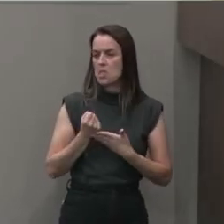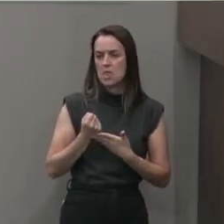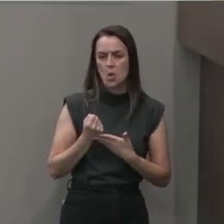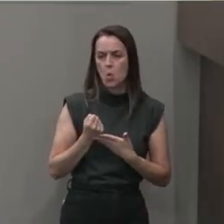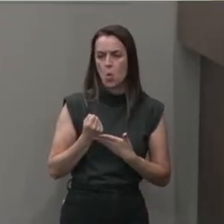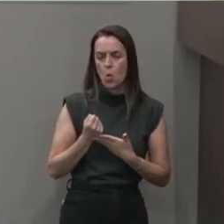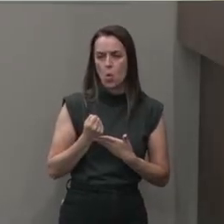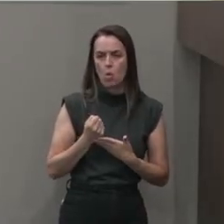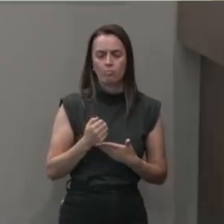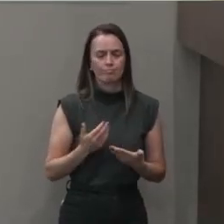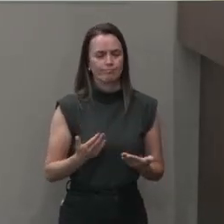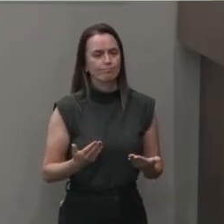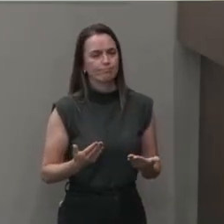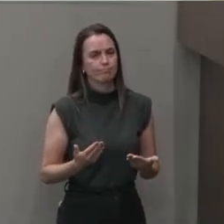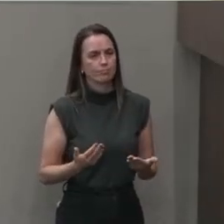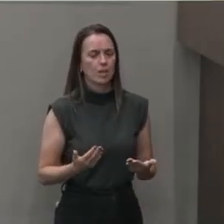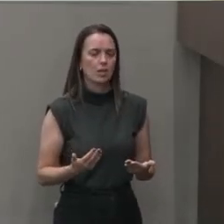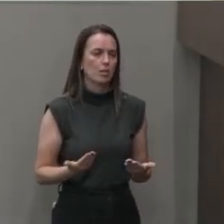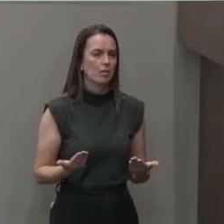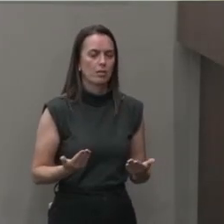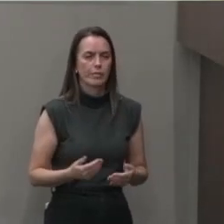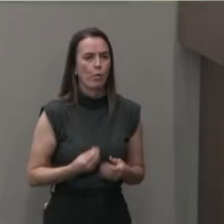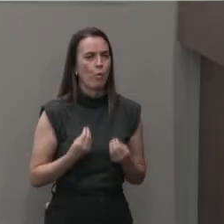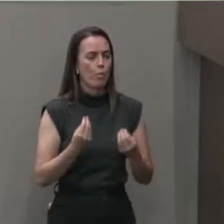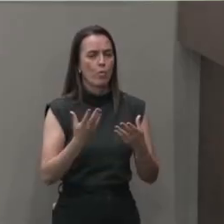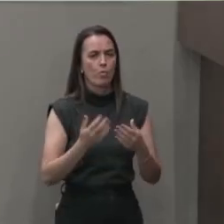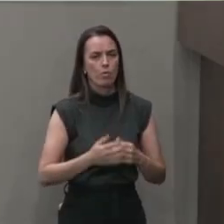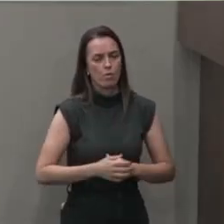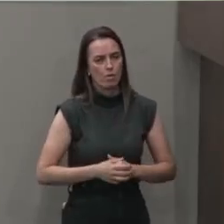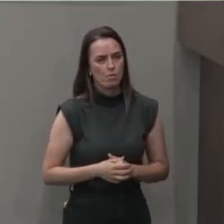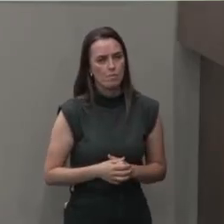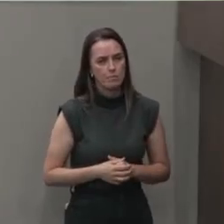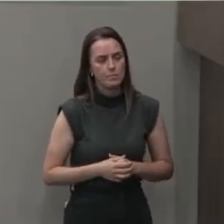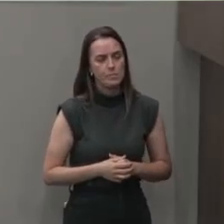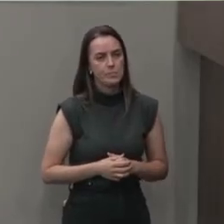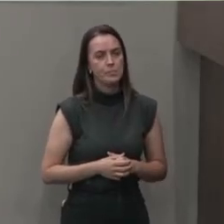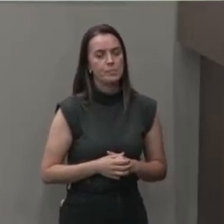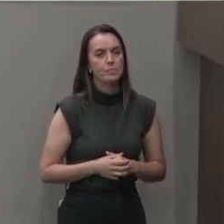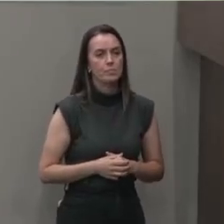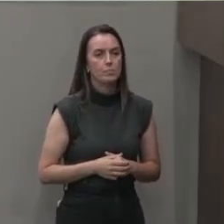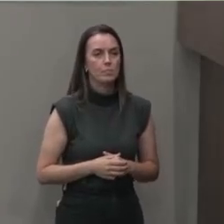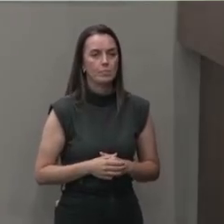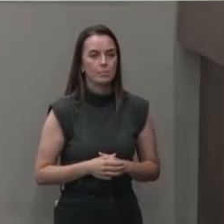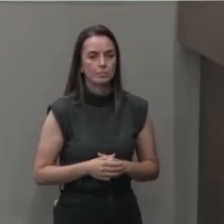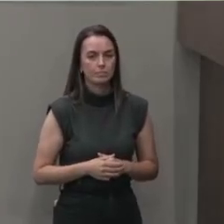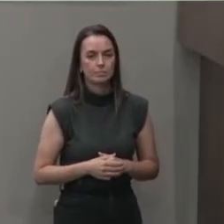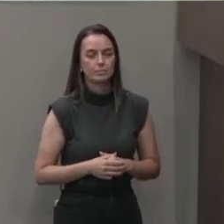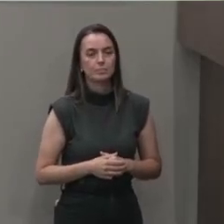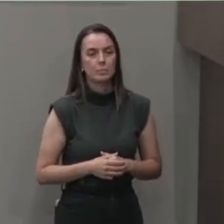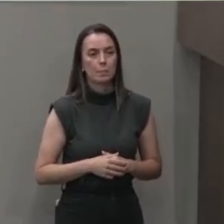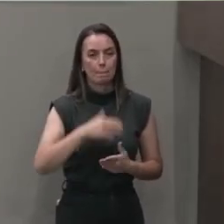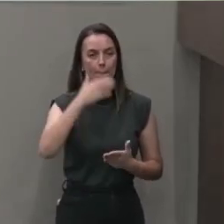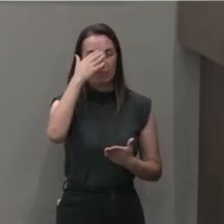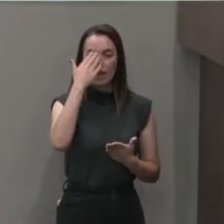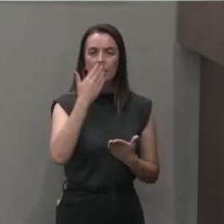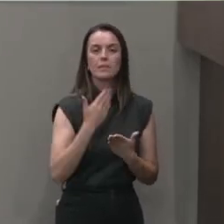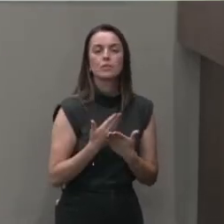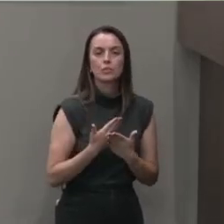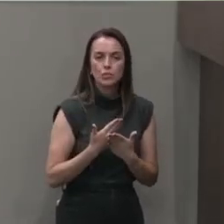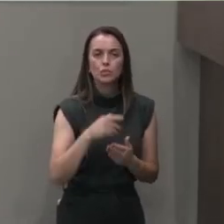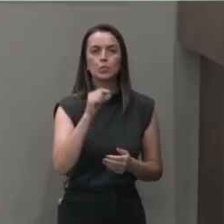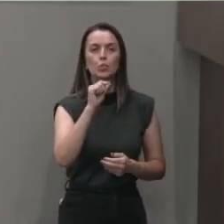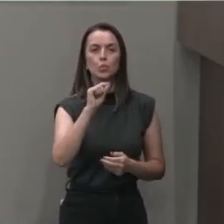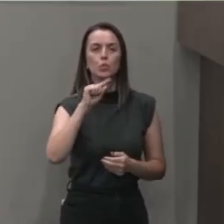motoboy. Isso é um bagaceira, que não dá para ser levado em conta. Então, acredito que o que a gente puder fazer